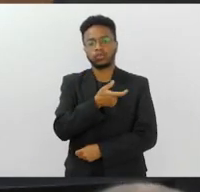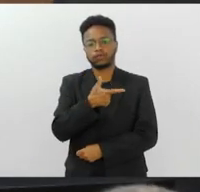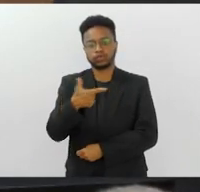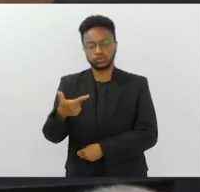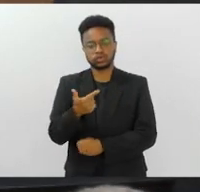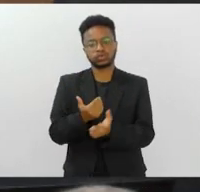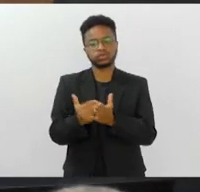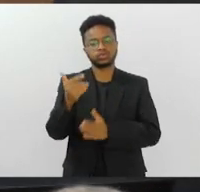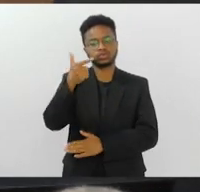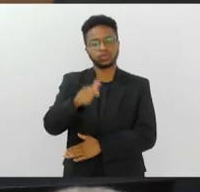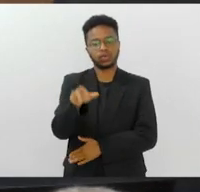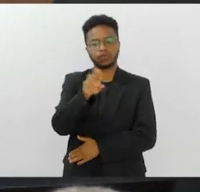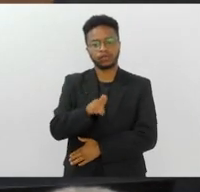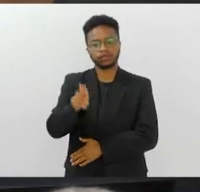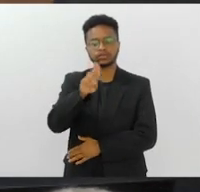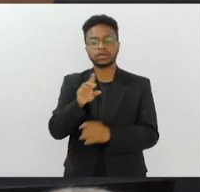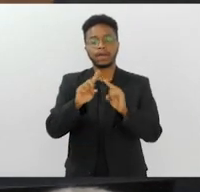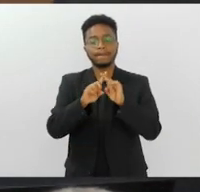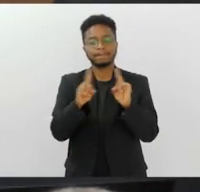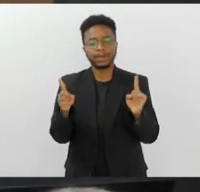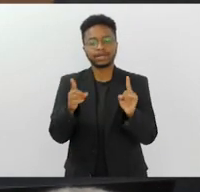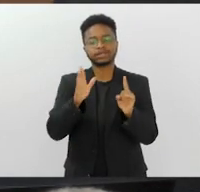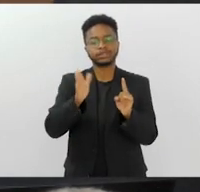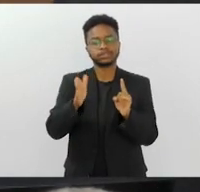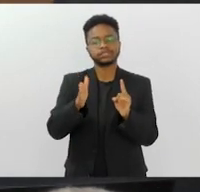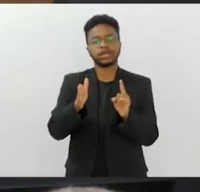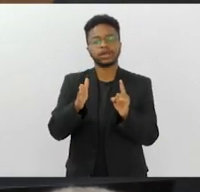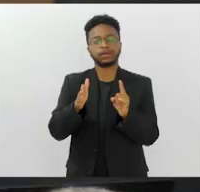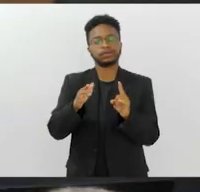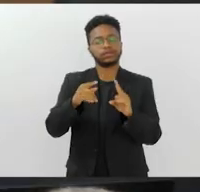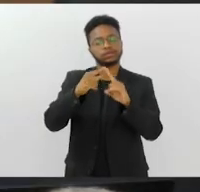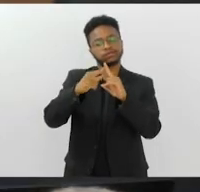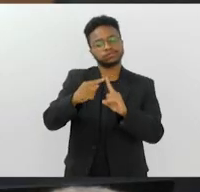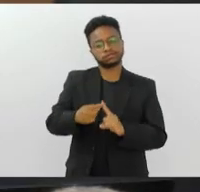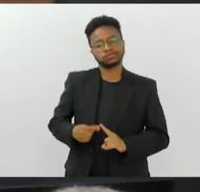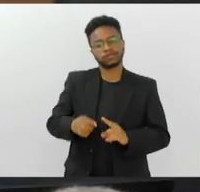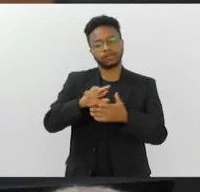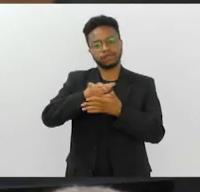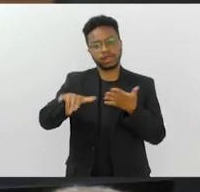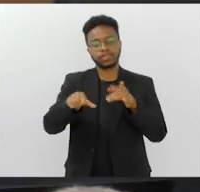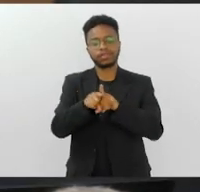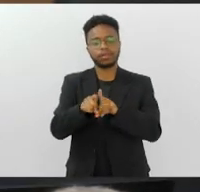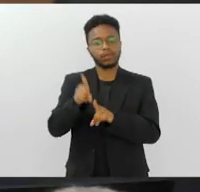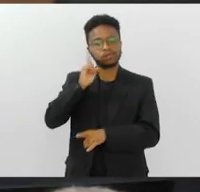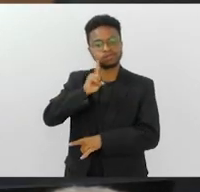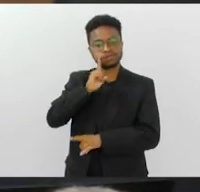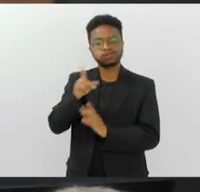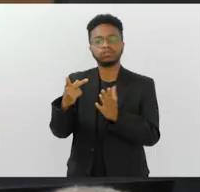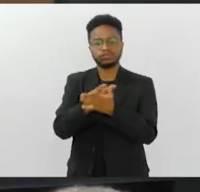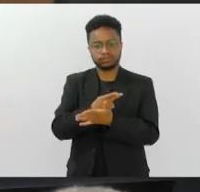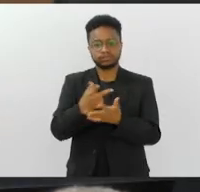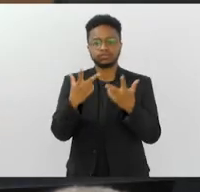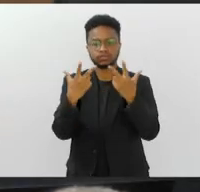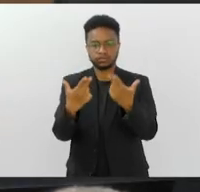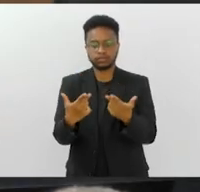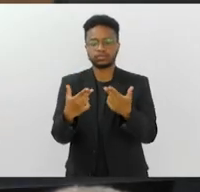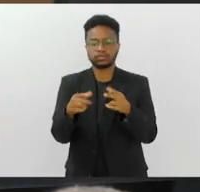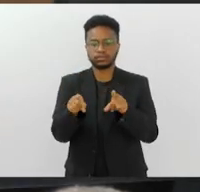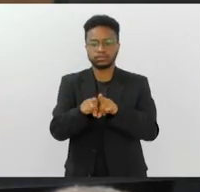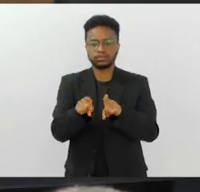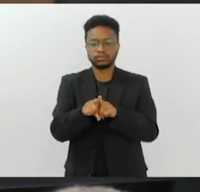ser utilizado mas de uma forma já bem mais restrita eh nos Estados Unidos a mesma coisa em alguns estados isso foi